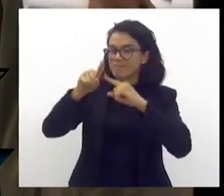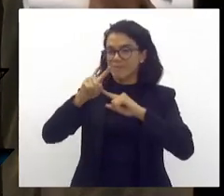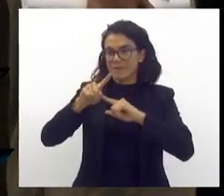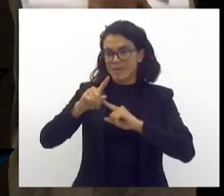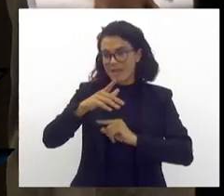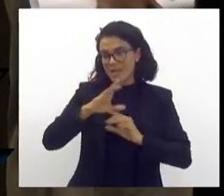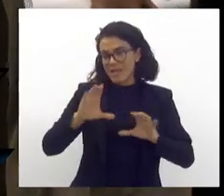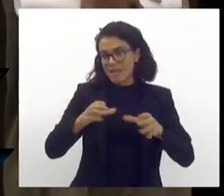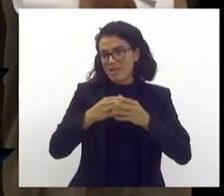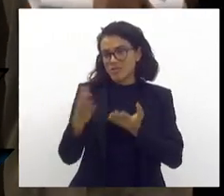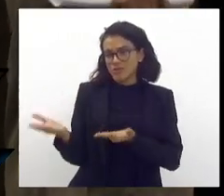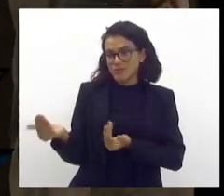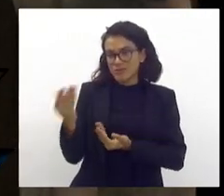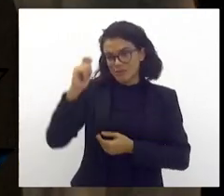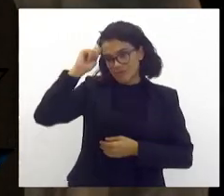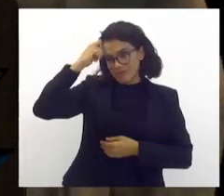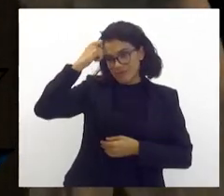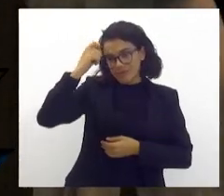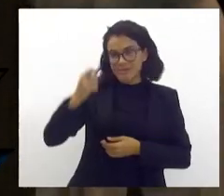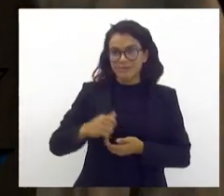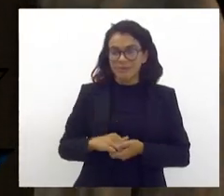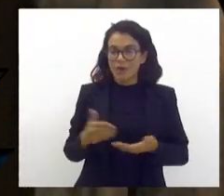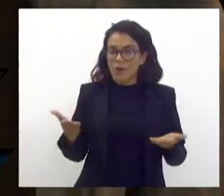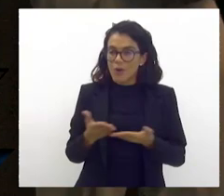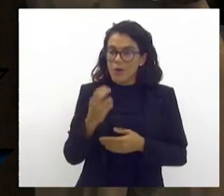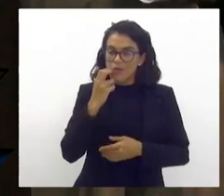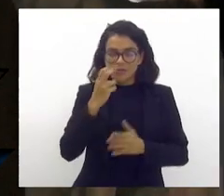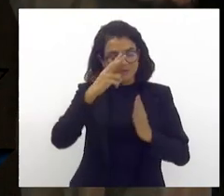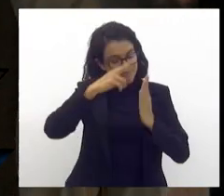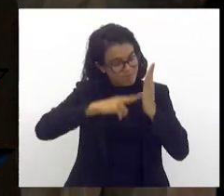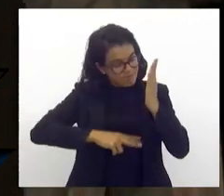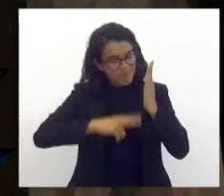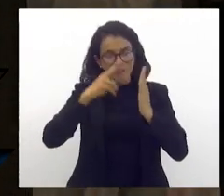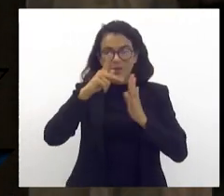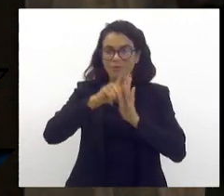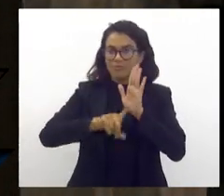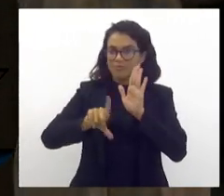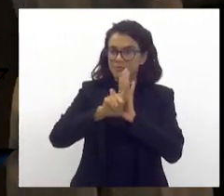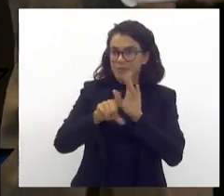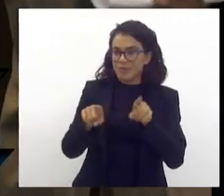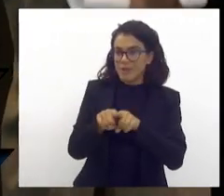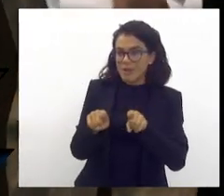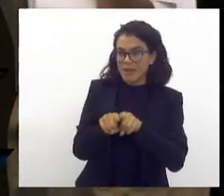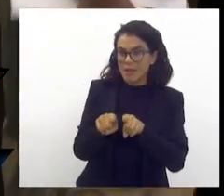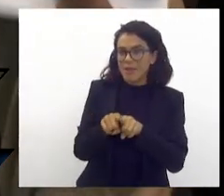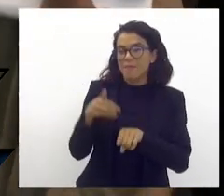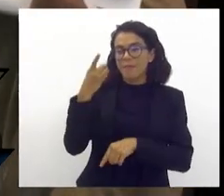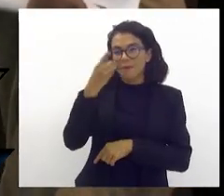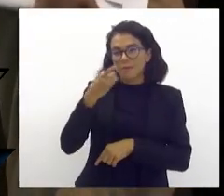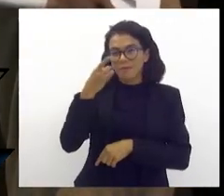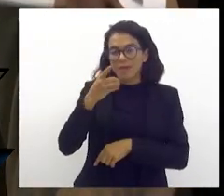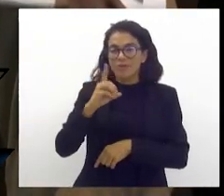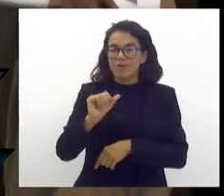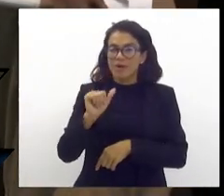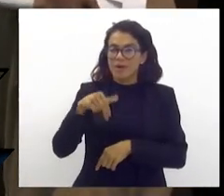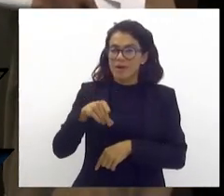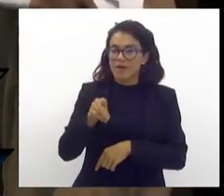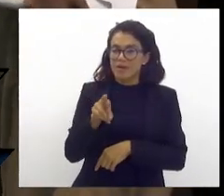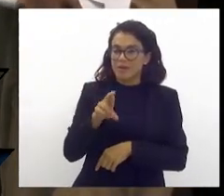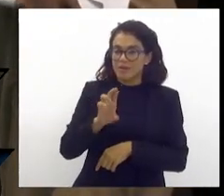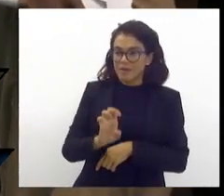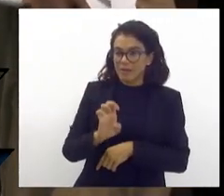nossa juventude é fundamental. Vimos hoje o projeto do deputado Andrezinho também, do deputado Cozzolino,